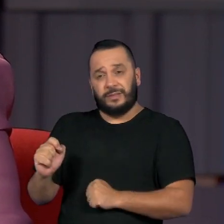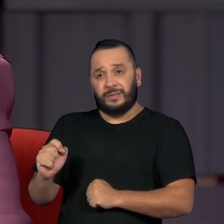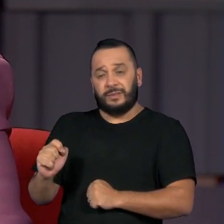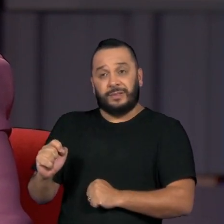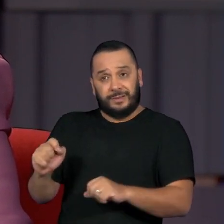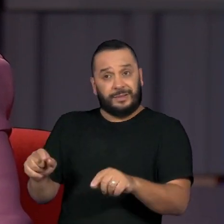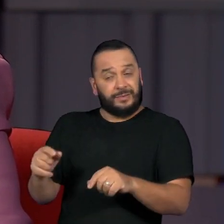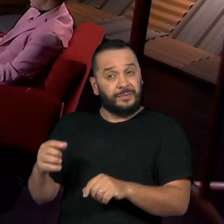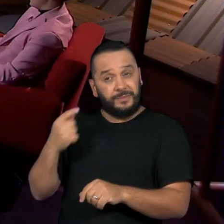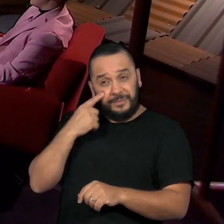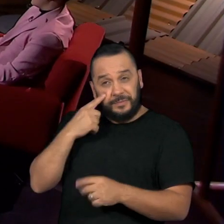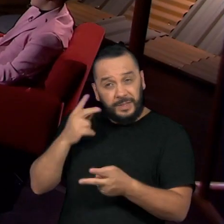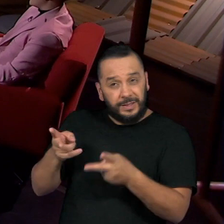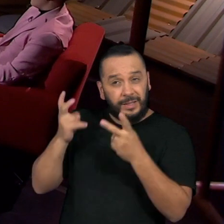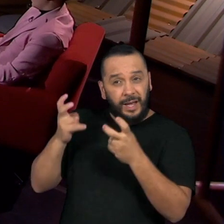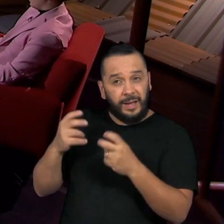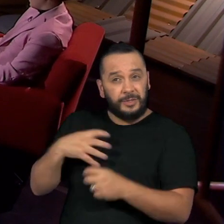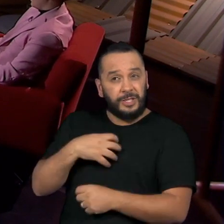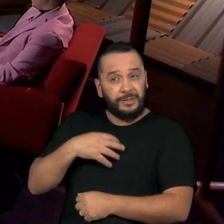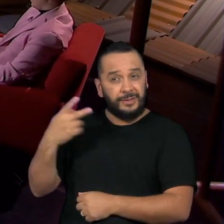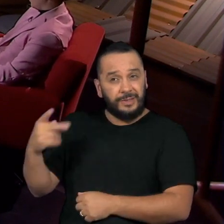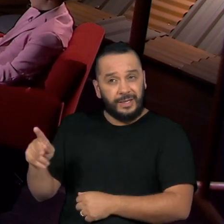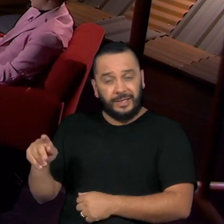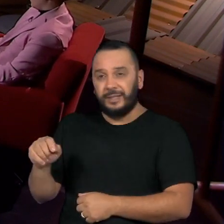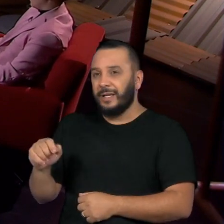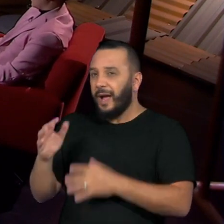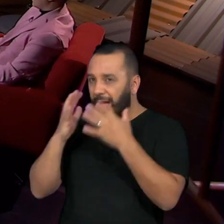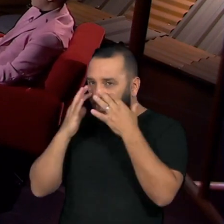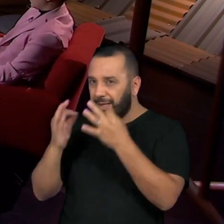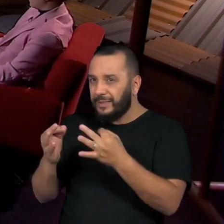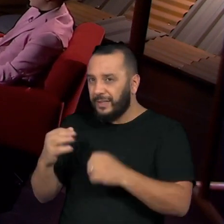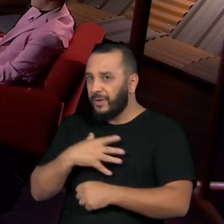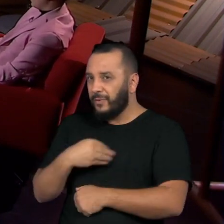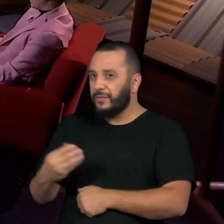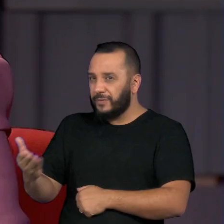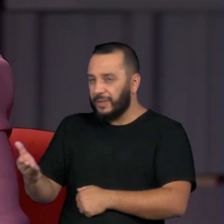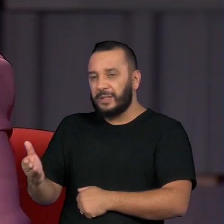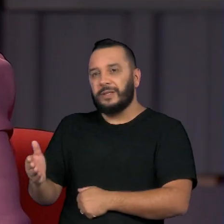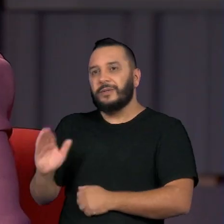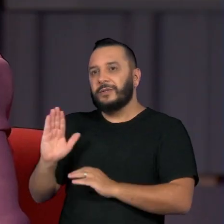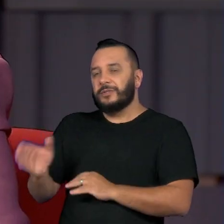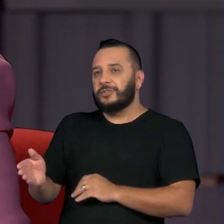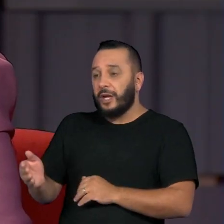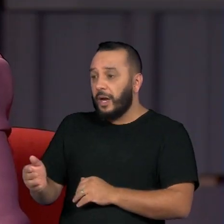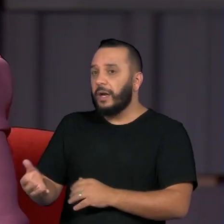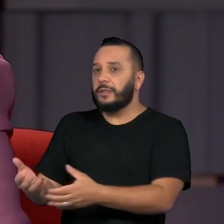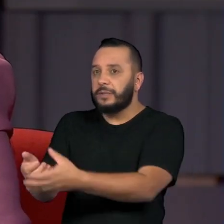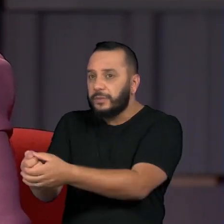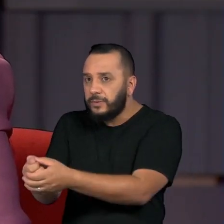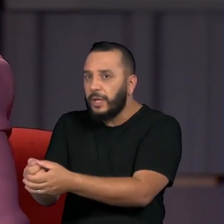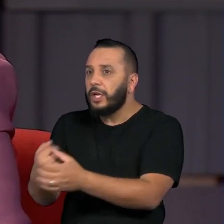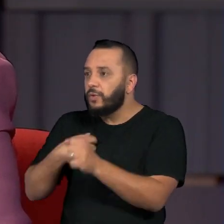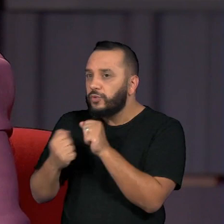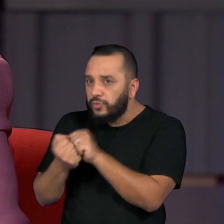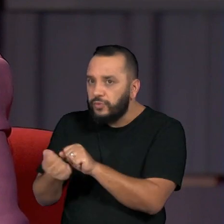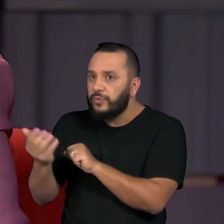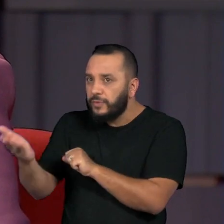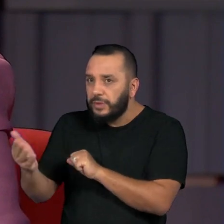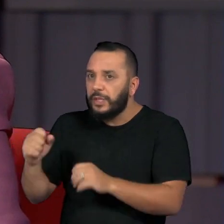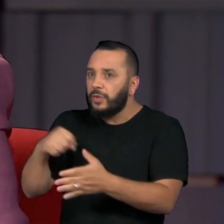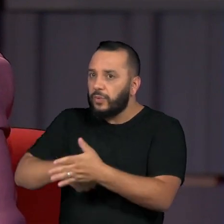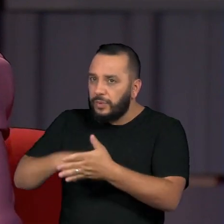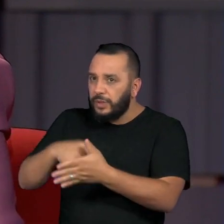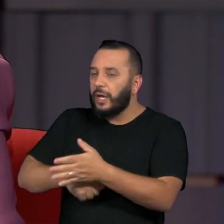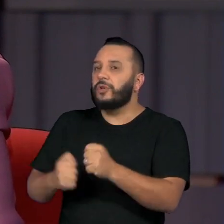diz alguma coisa. Seja essa pessoa atenta para o seu filho, aquela pessoa que segura pela mão e fala, eu vou junto, eu vou lutar